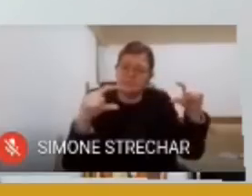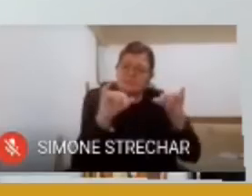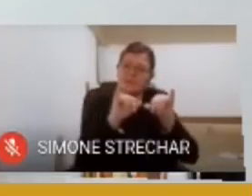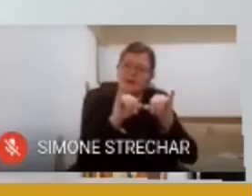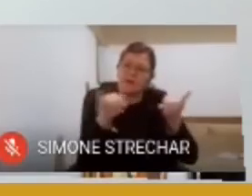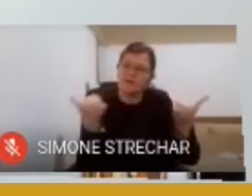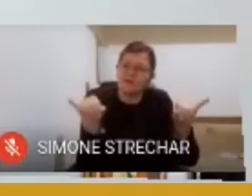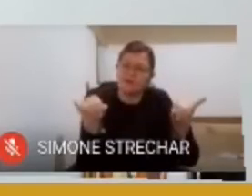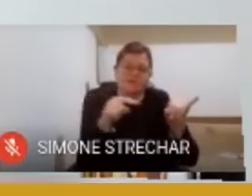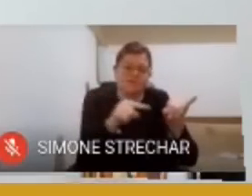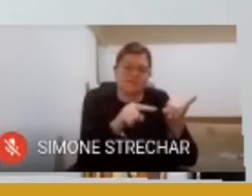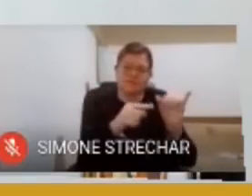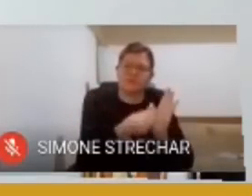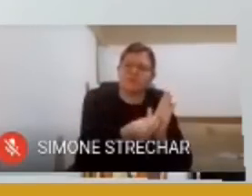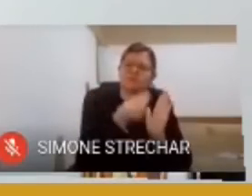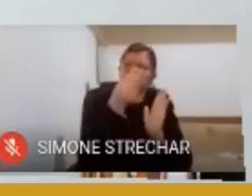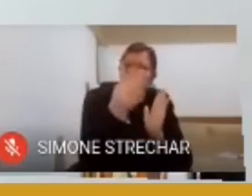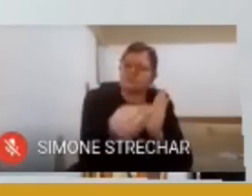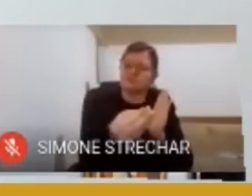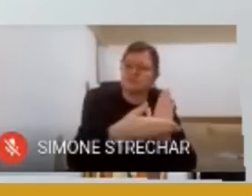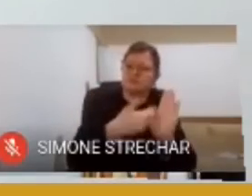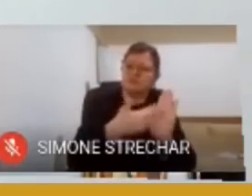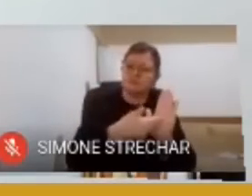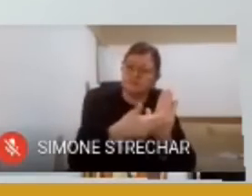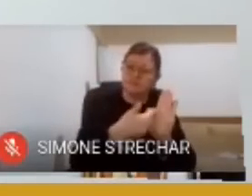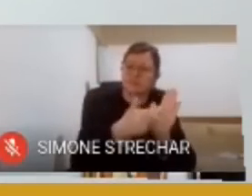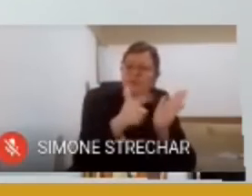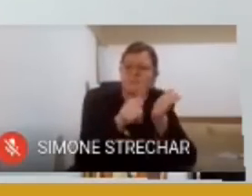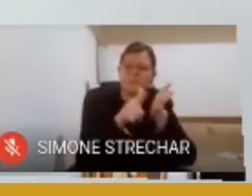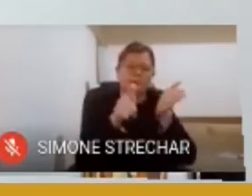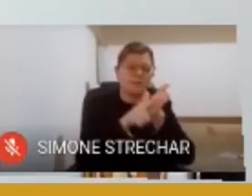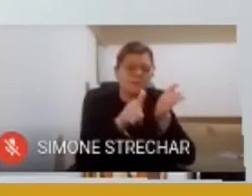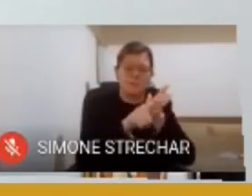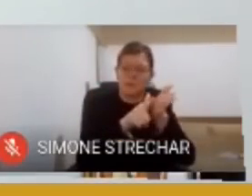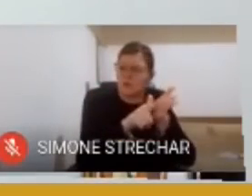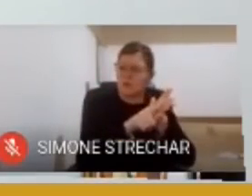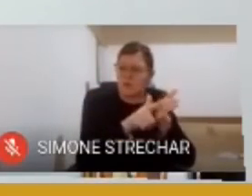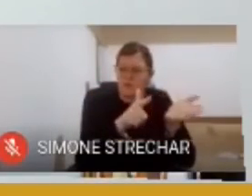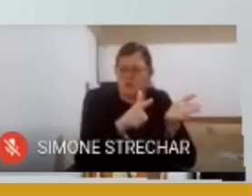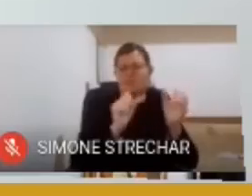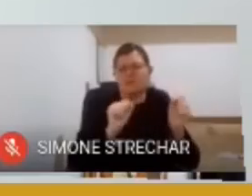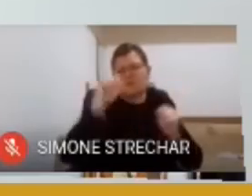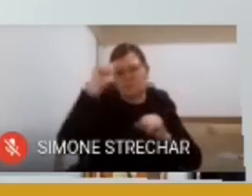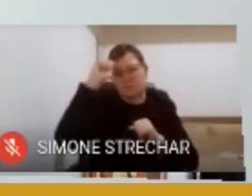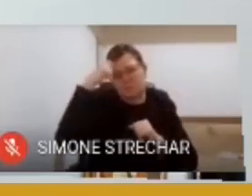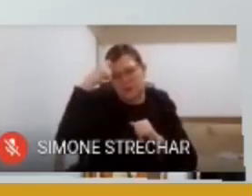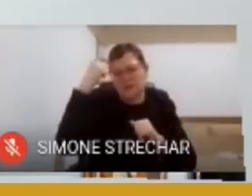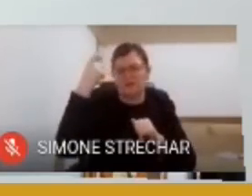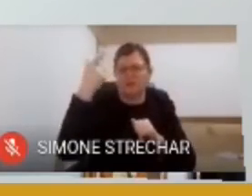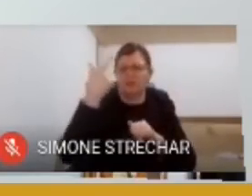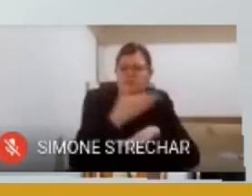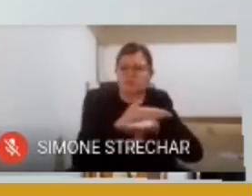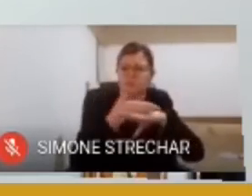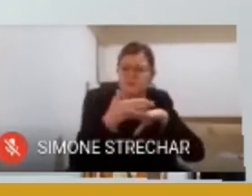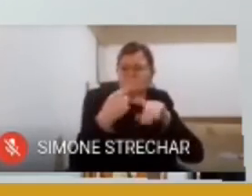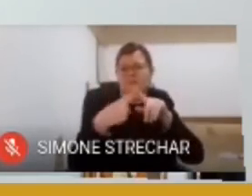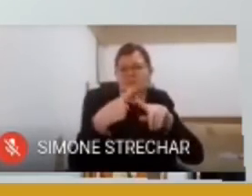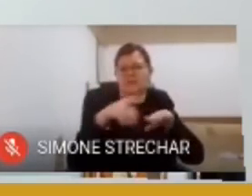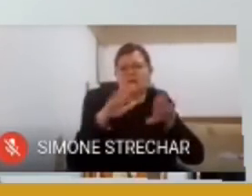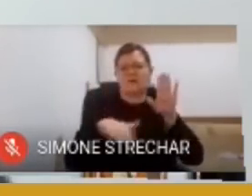Outra ideia prática também, no ato da matrícula, geralmente os responsáveis vão assinar a ficha de